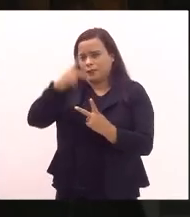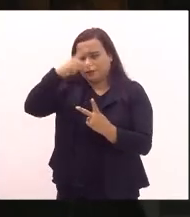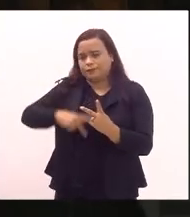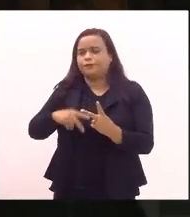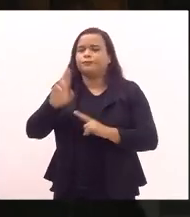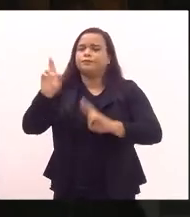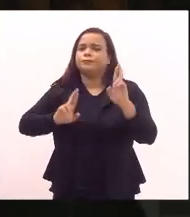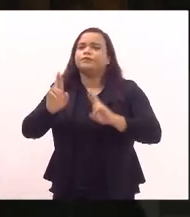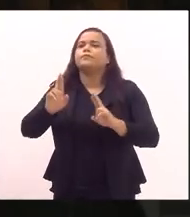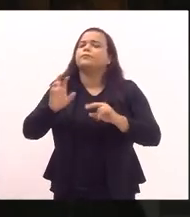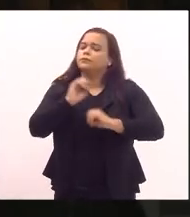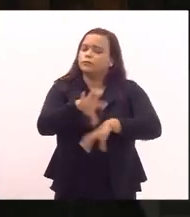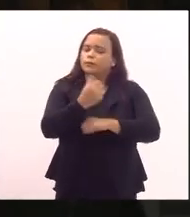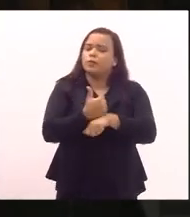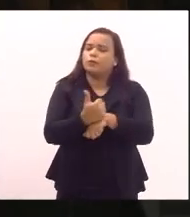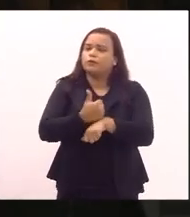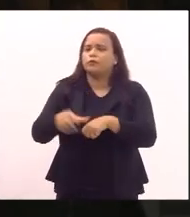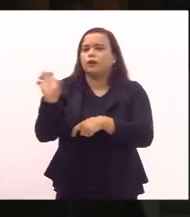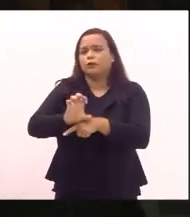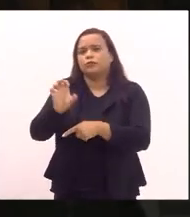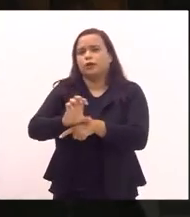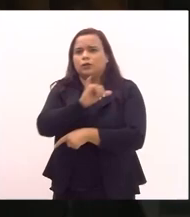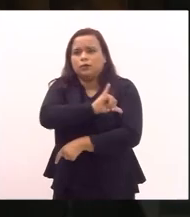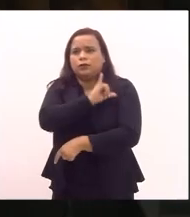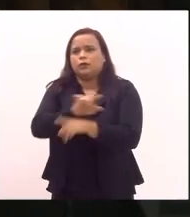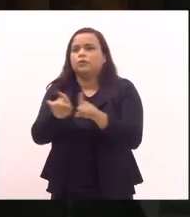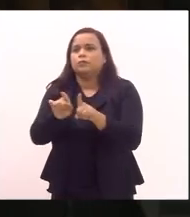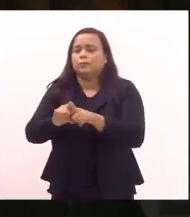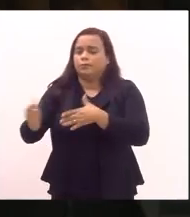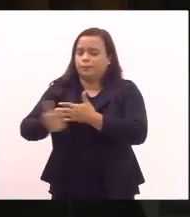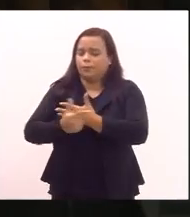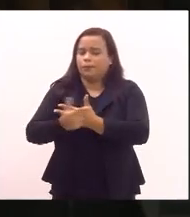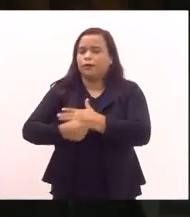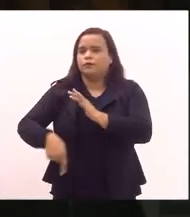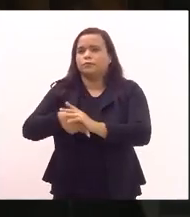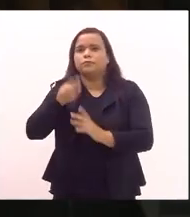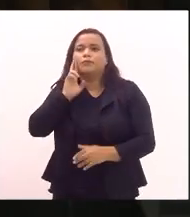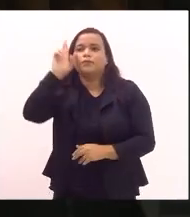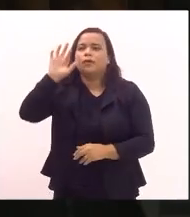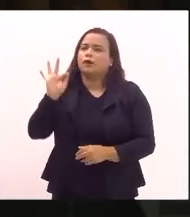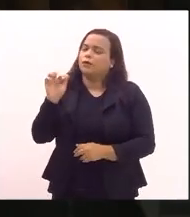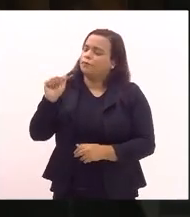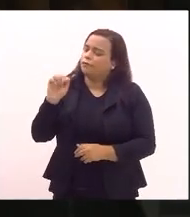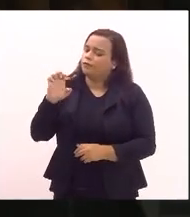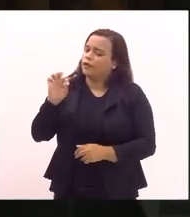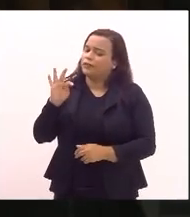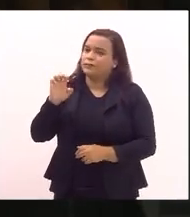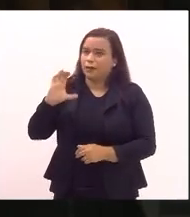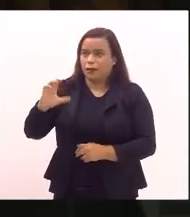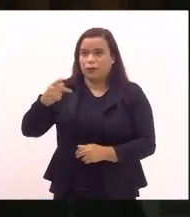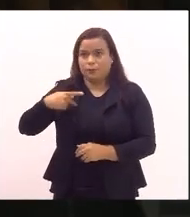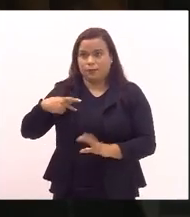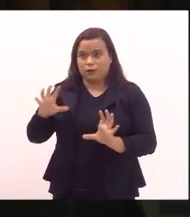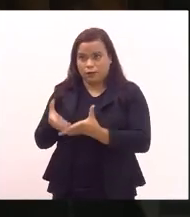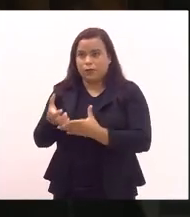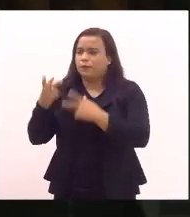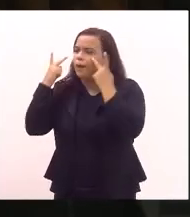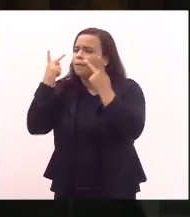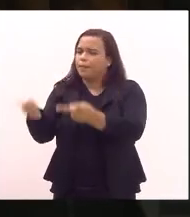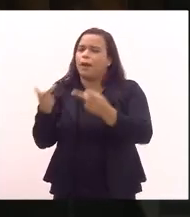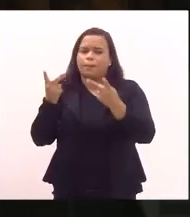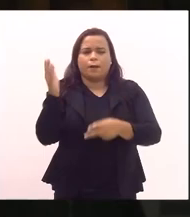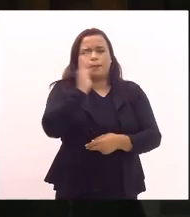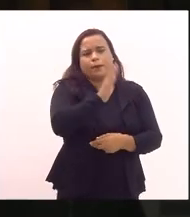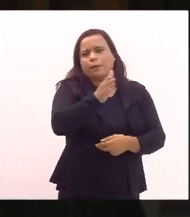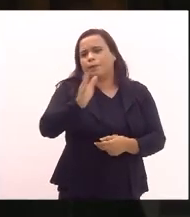educação profissional no estado do Rio de Janeiro e o papel da Faetec a minha equipe está visitando diversas escolas da